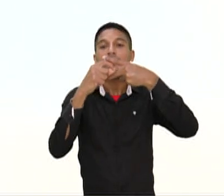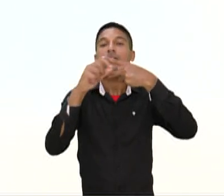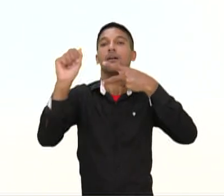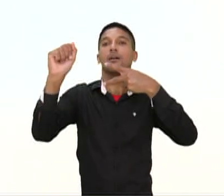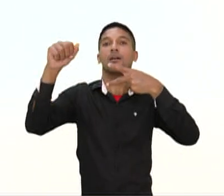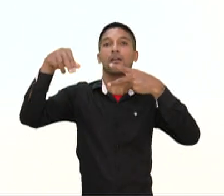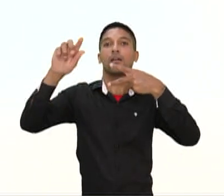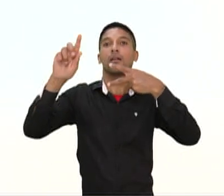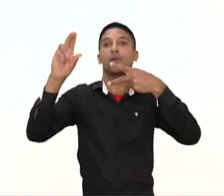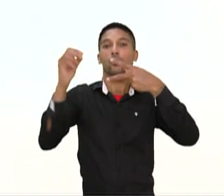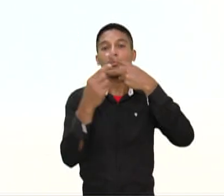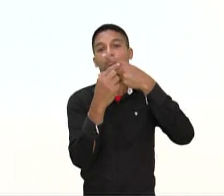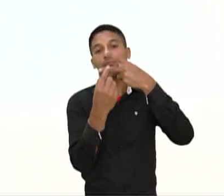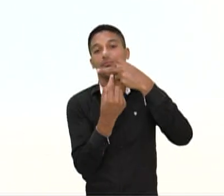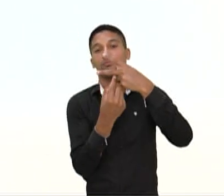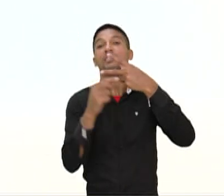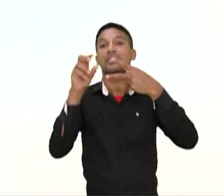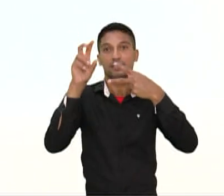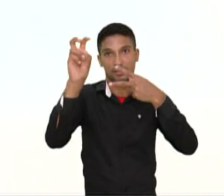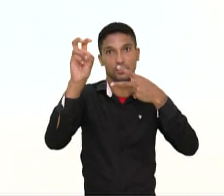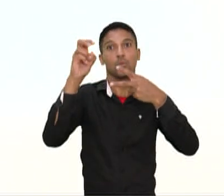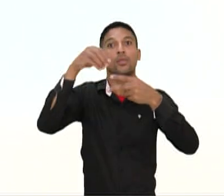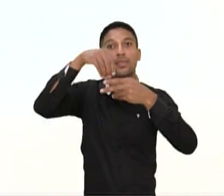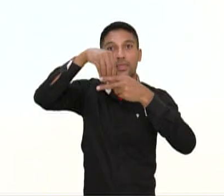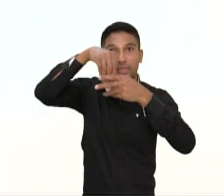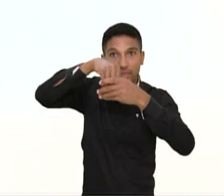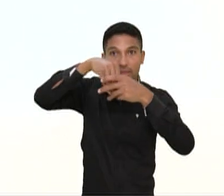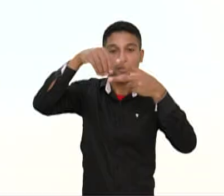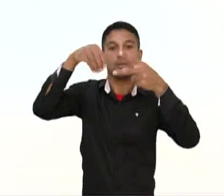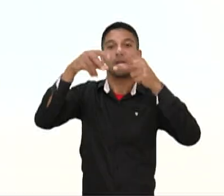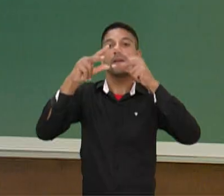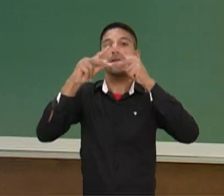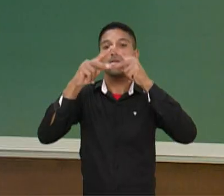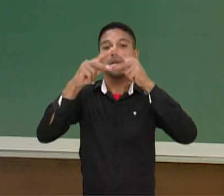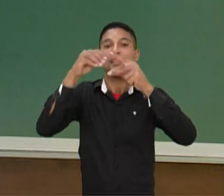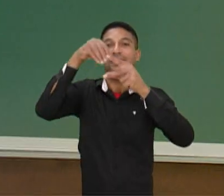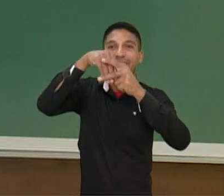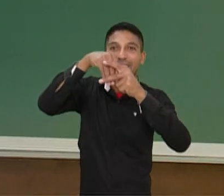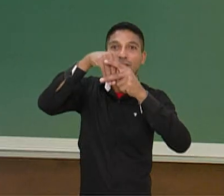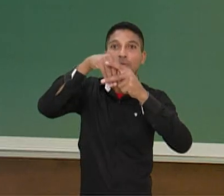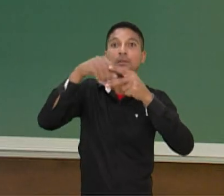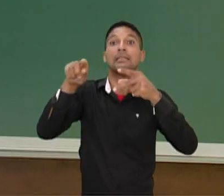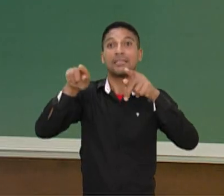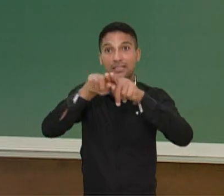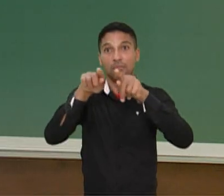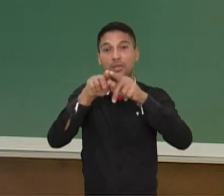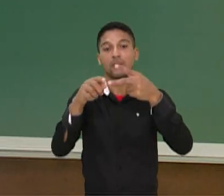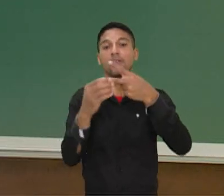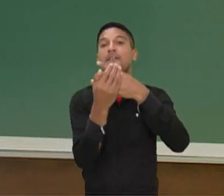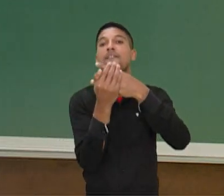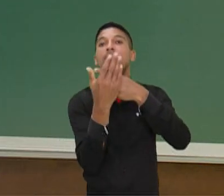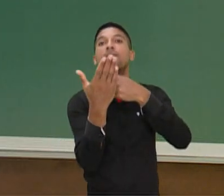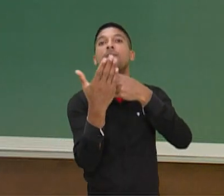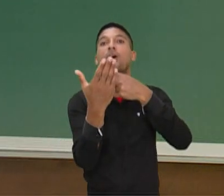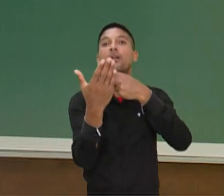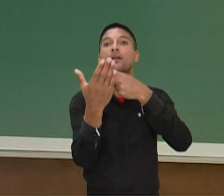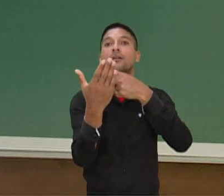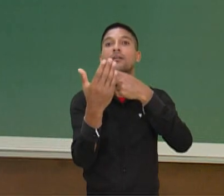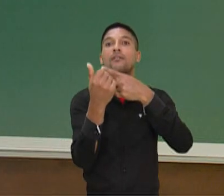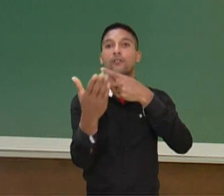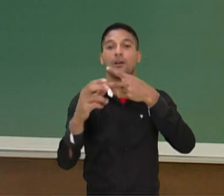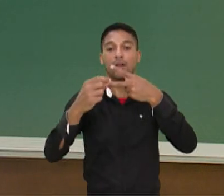ângulos externos, gente? Professora, por que eu preciso saber o ângulo de fora de um polígono, se polígono é o que está